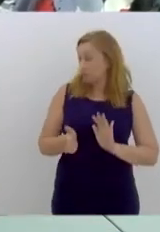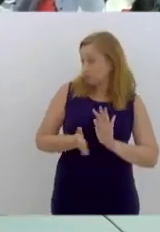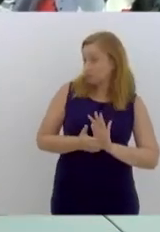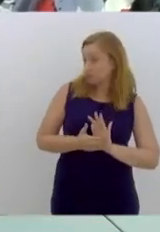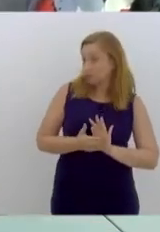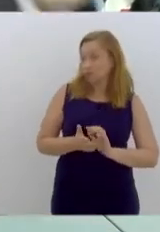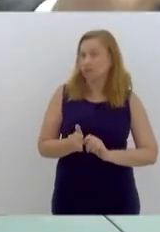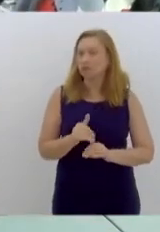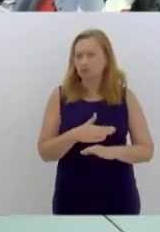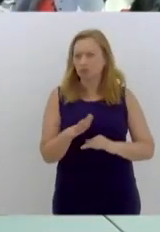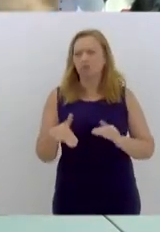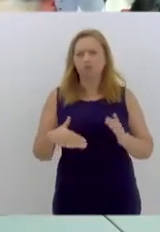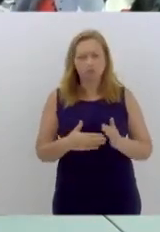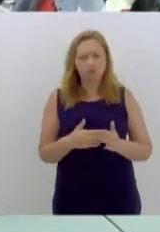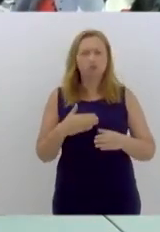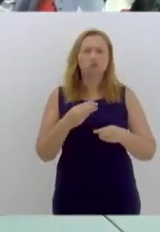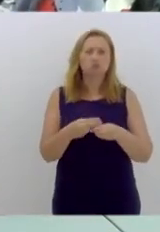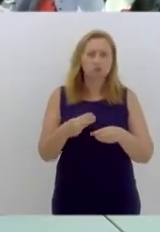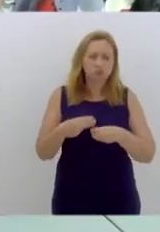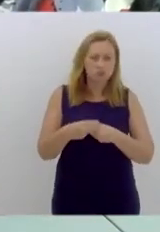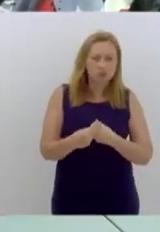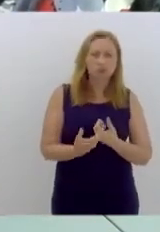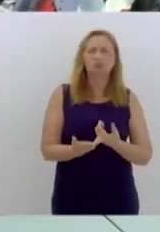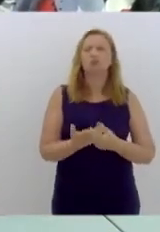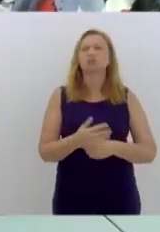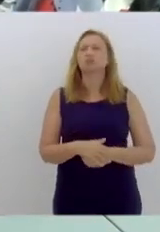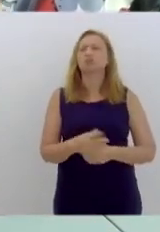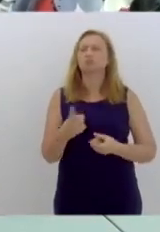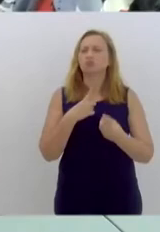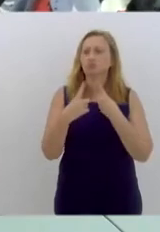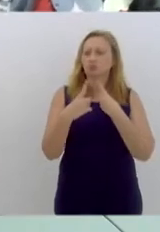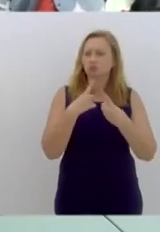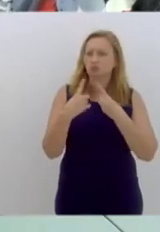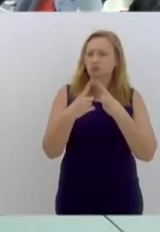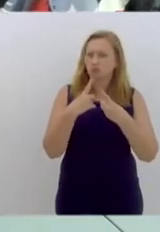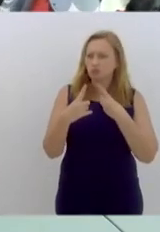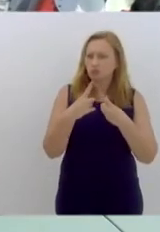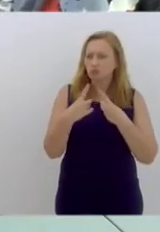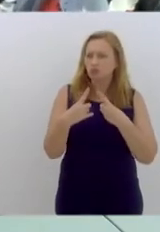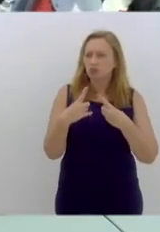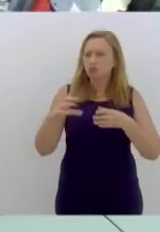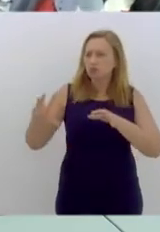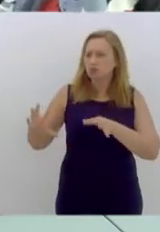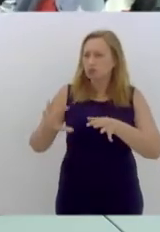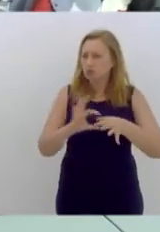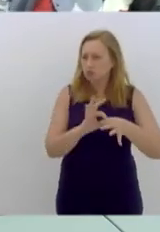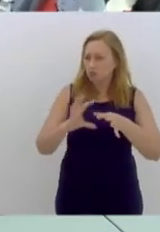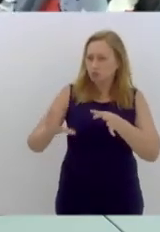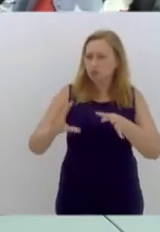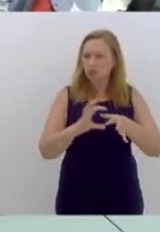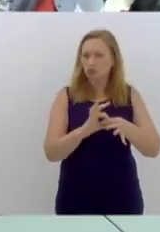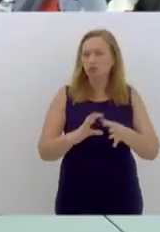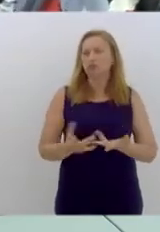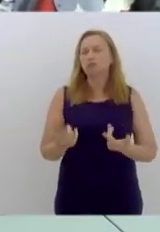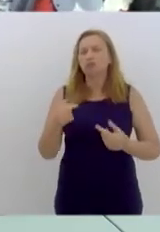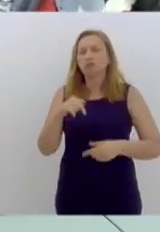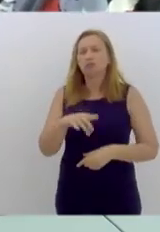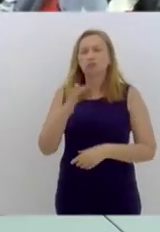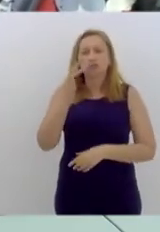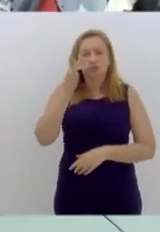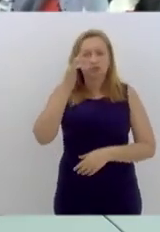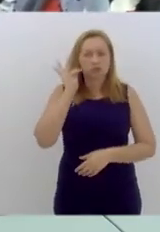que todos os municípios vão passar a discutir e se adequar a isso, porque aqui, deputado Flávio Serafini,